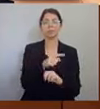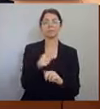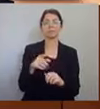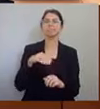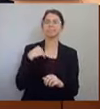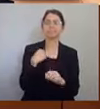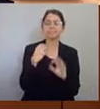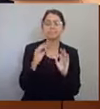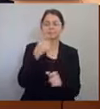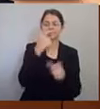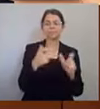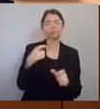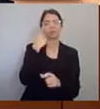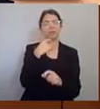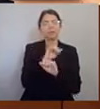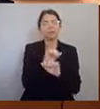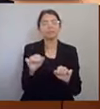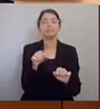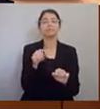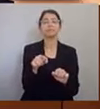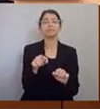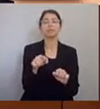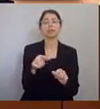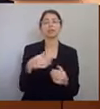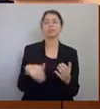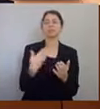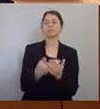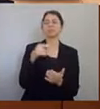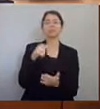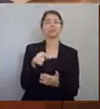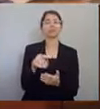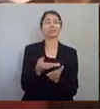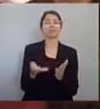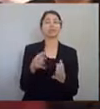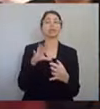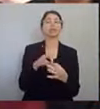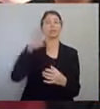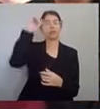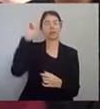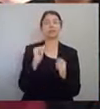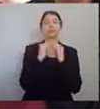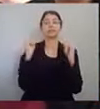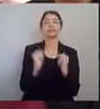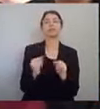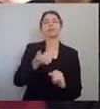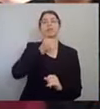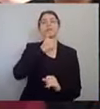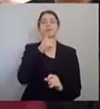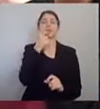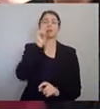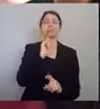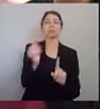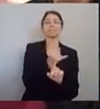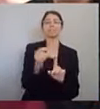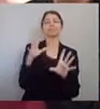oeirenses, como a proposta que hoje trazemos aqui do Dia Internacional da Eliminação da Violência contra a Mulher. Esses sim